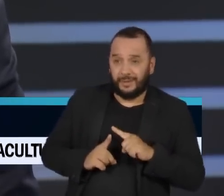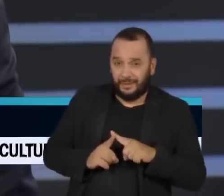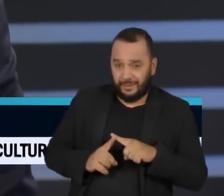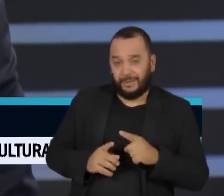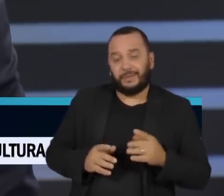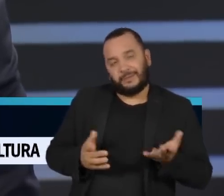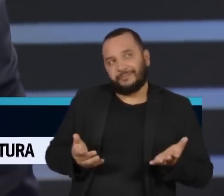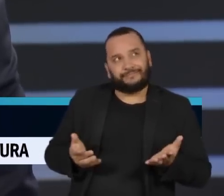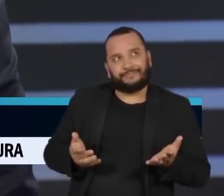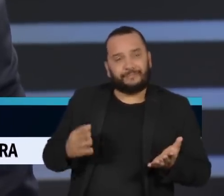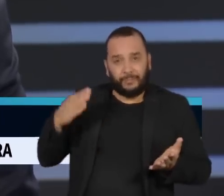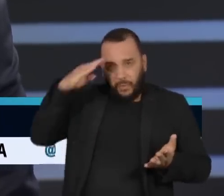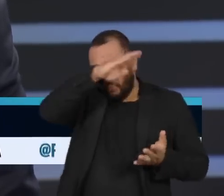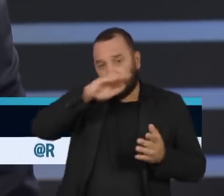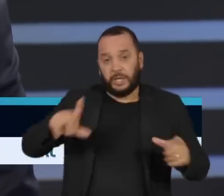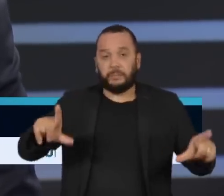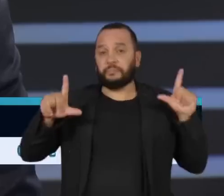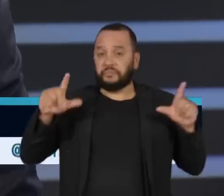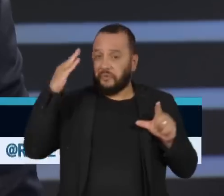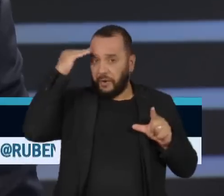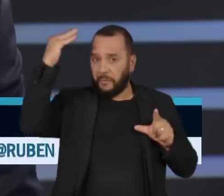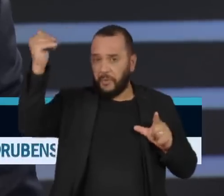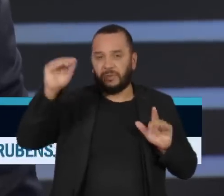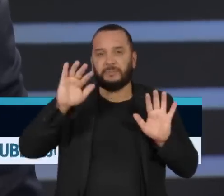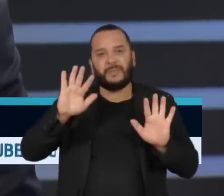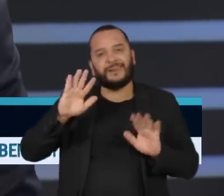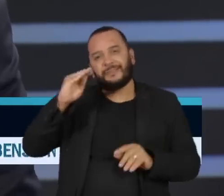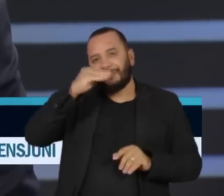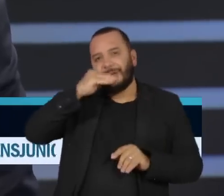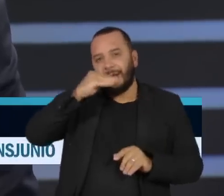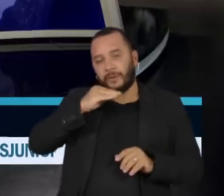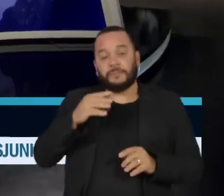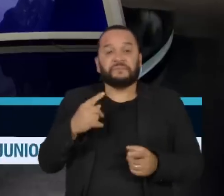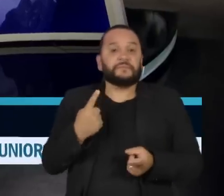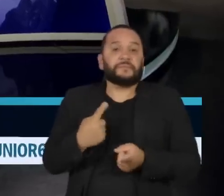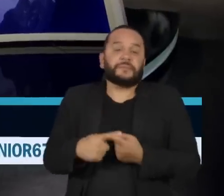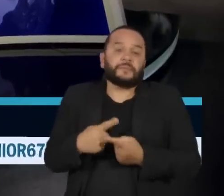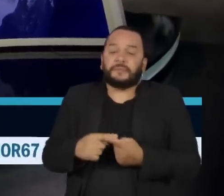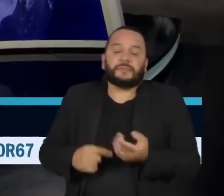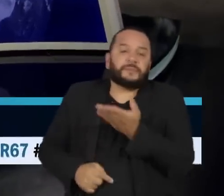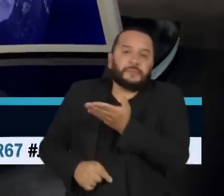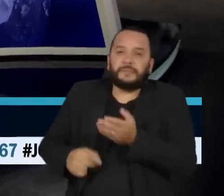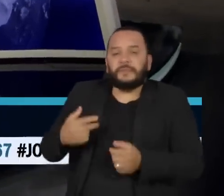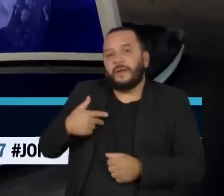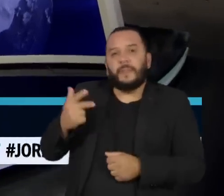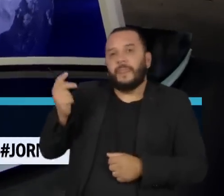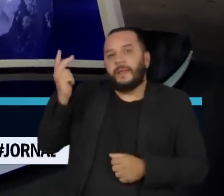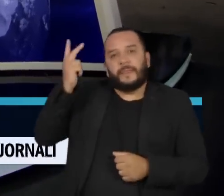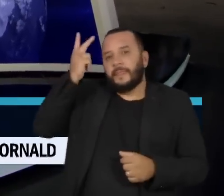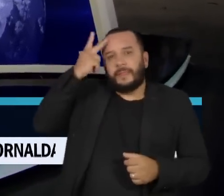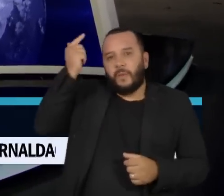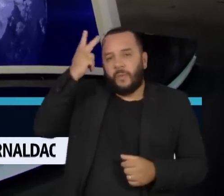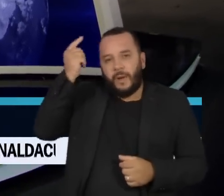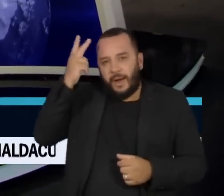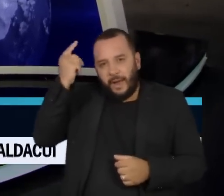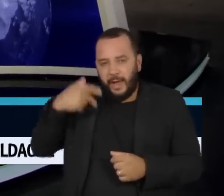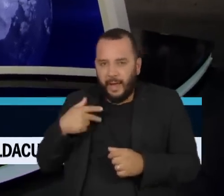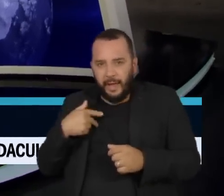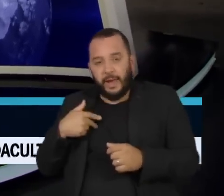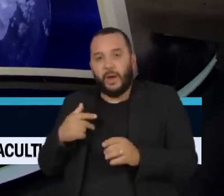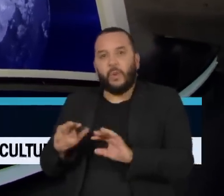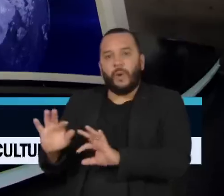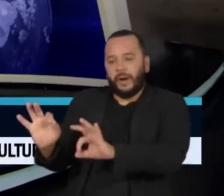populismo do Bolsonaro está no seguinte, ele não é um sujeito orgânico. Não é? Ele não se dedica a montar uma estrutura